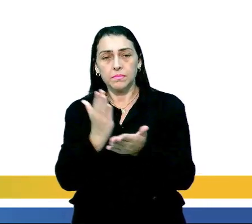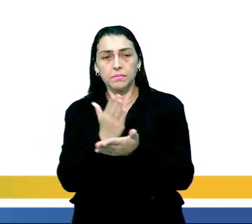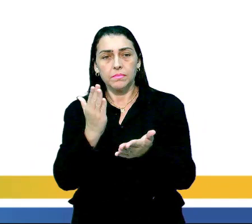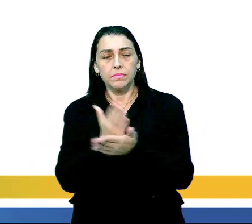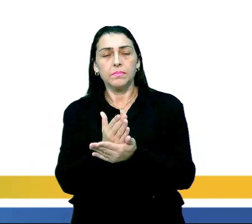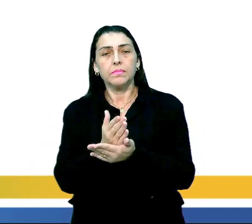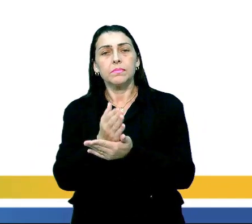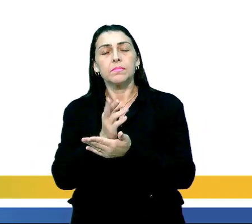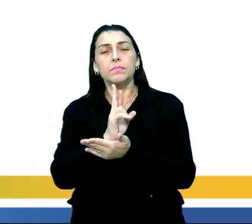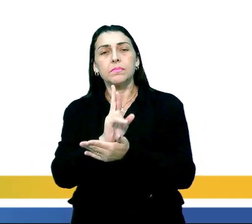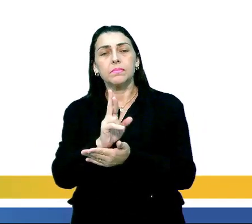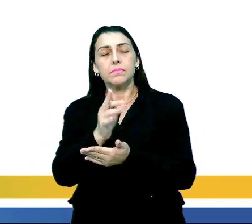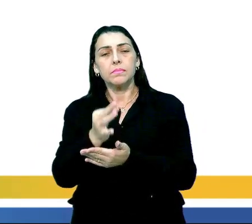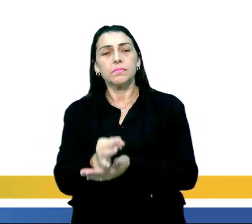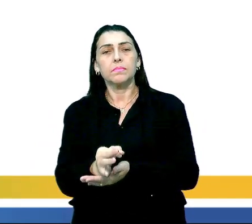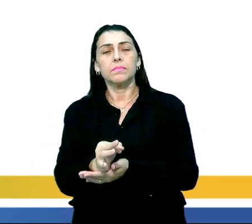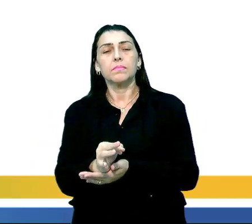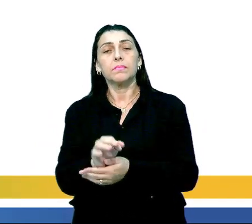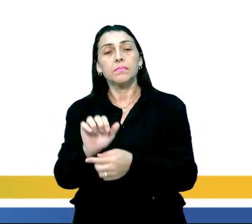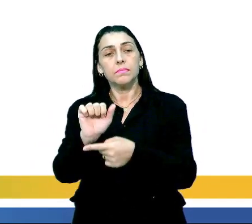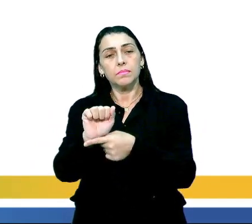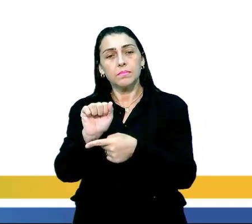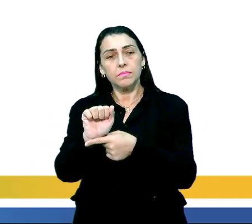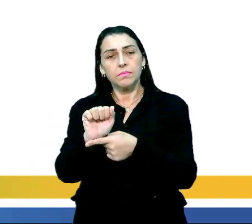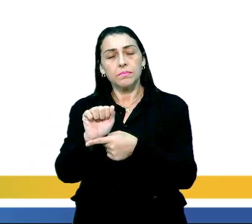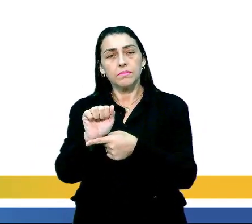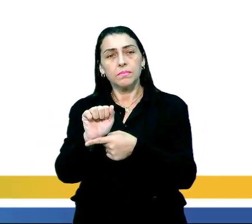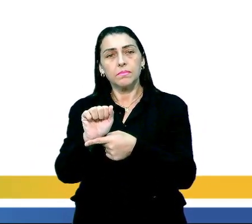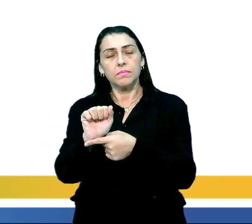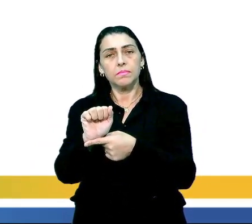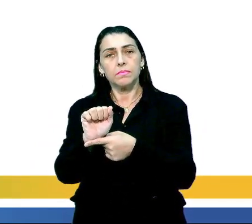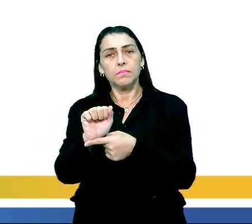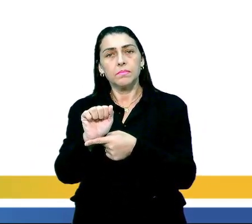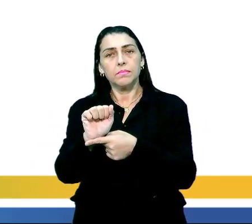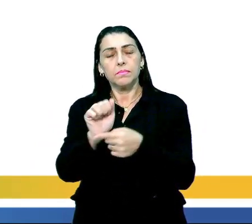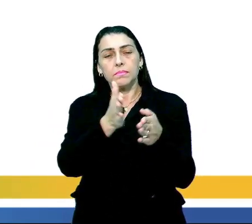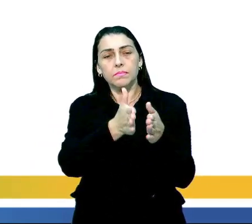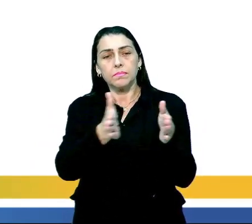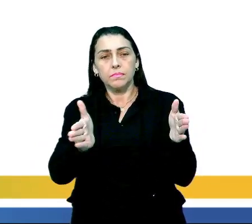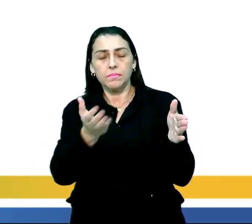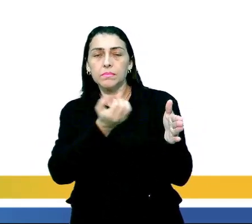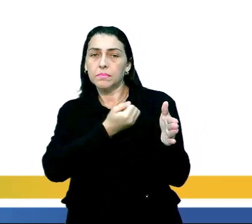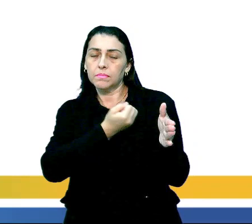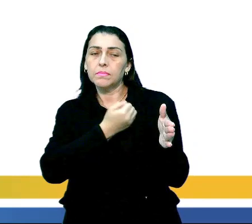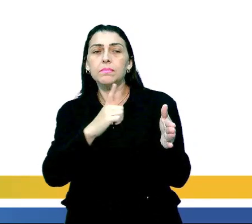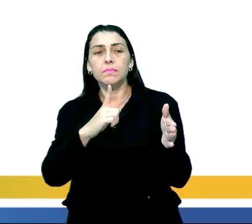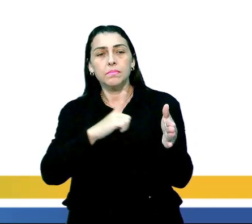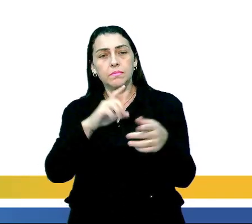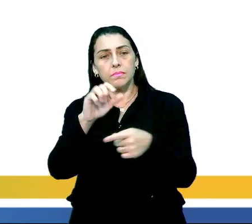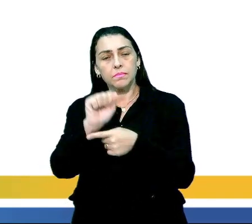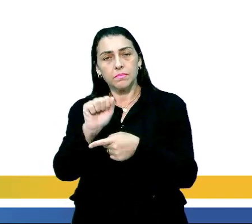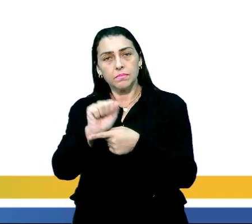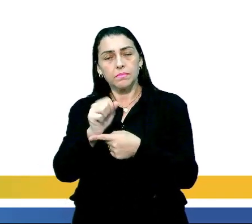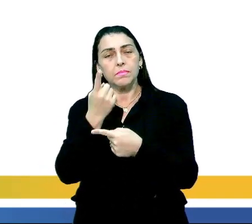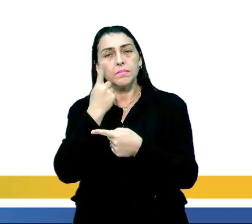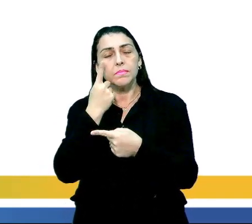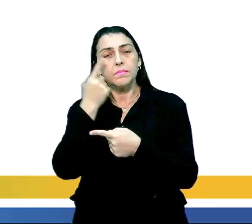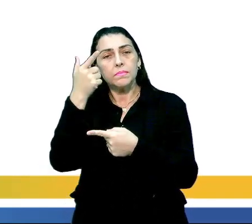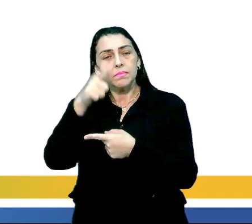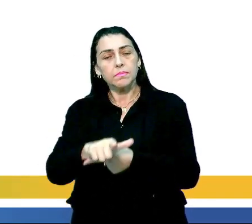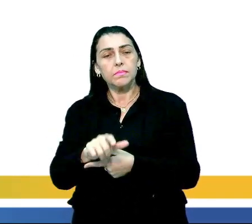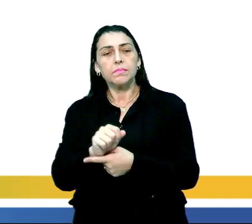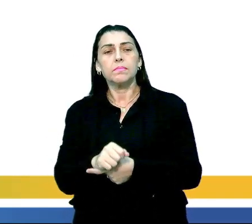A sequência correta diz respeito à letra A, a sequência de números que tem na letra A. Vamos então